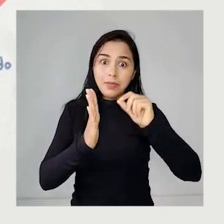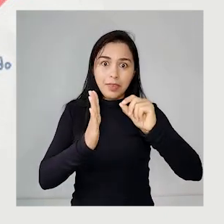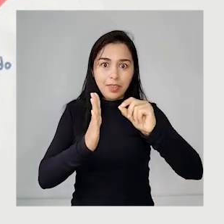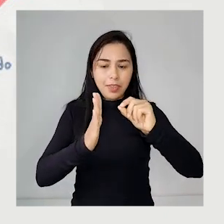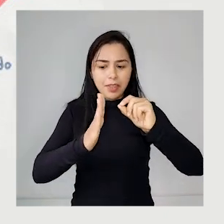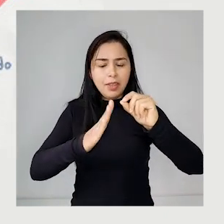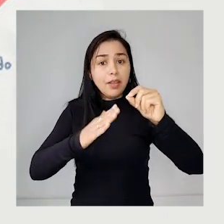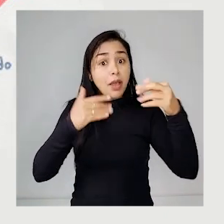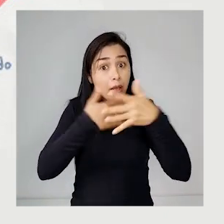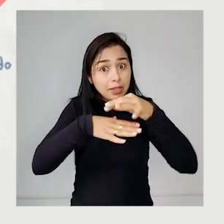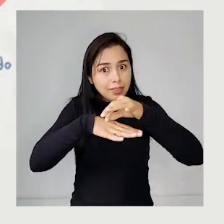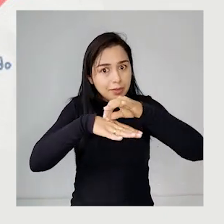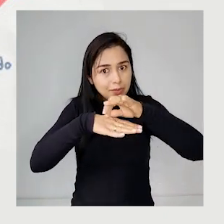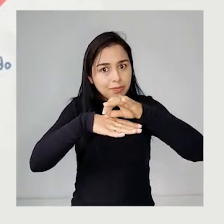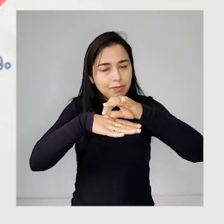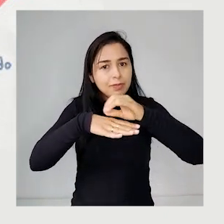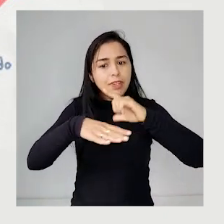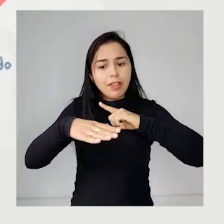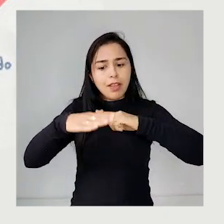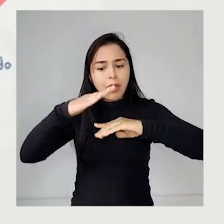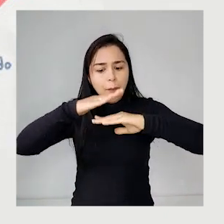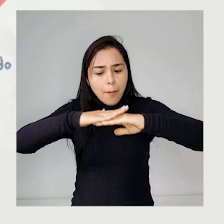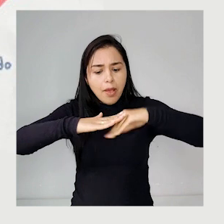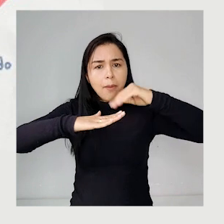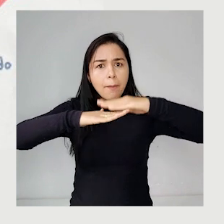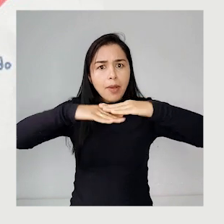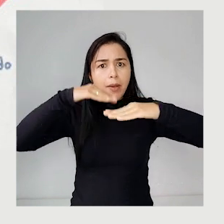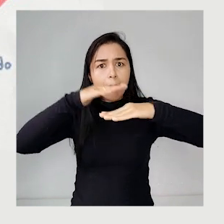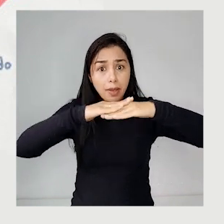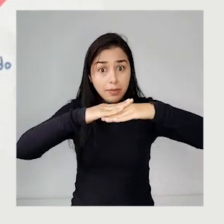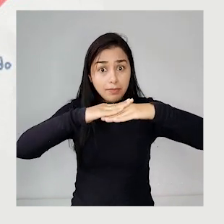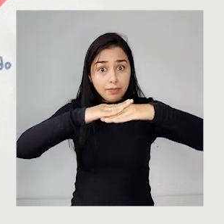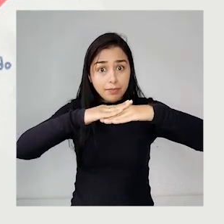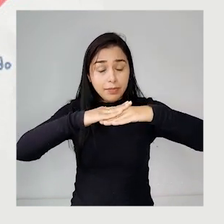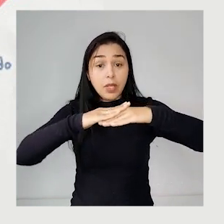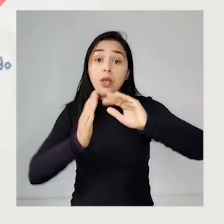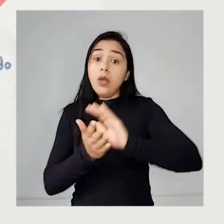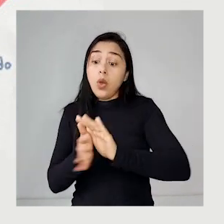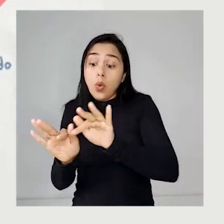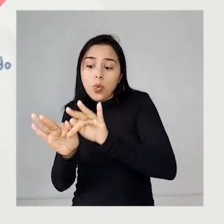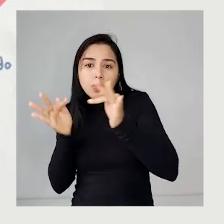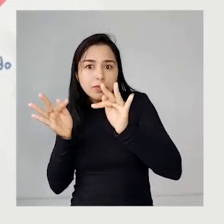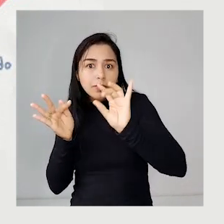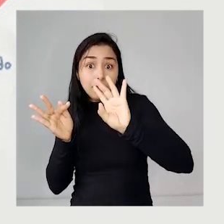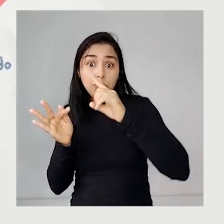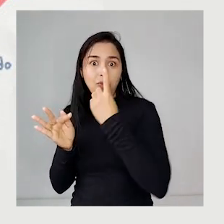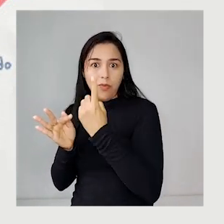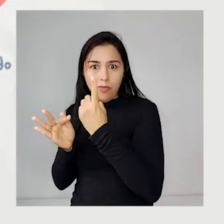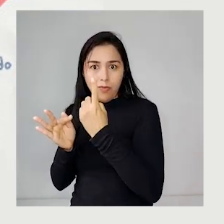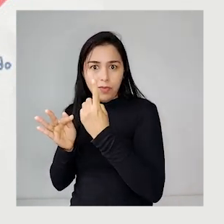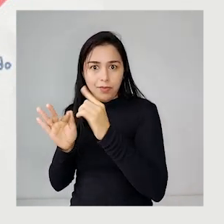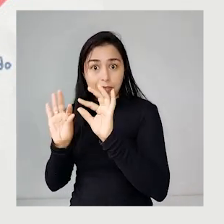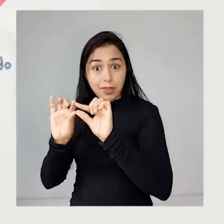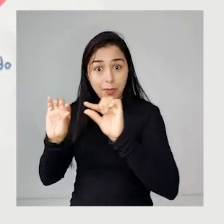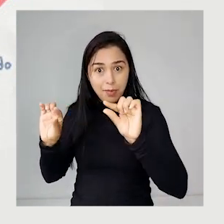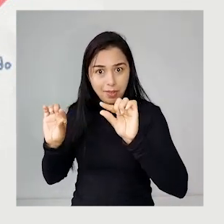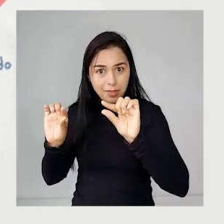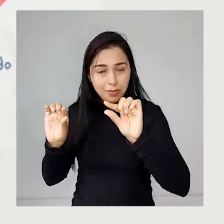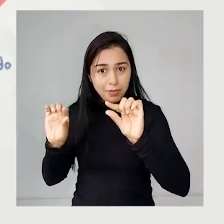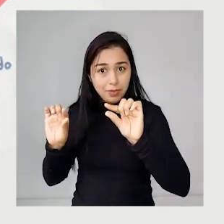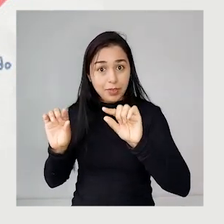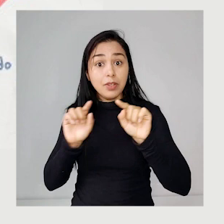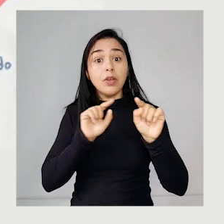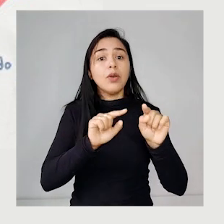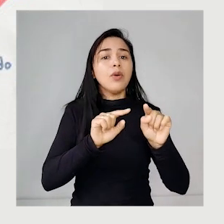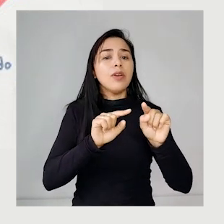camadas que essas células formam. Enquanto o simples forma apenas uma camada de células, o